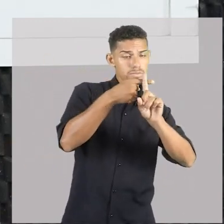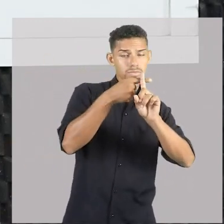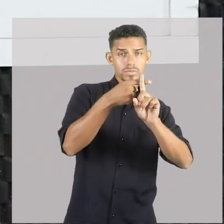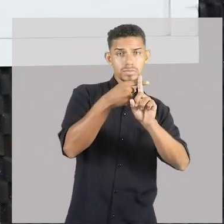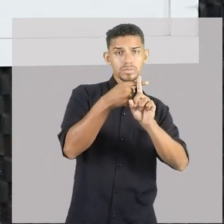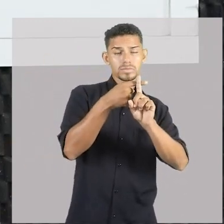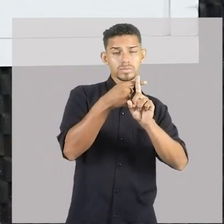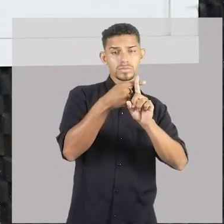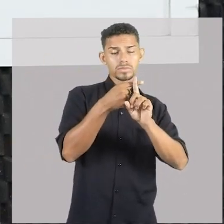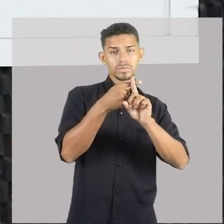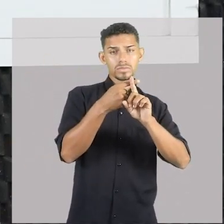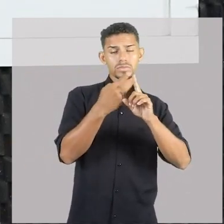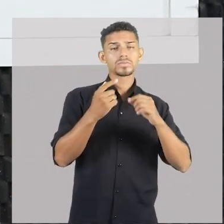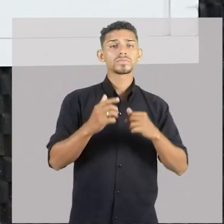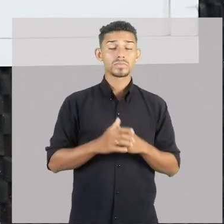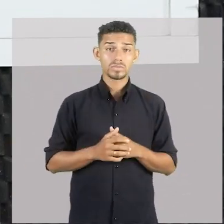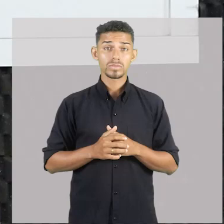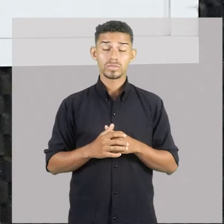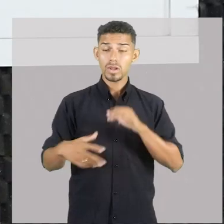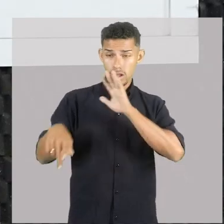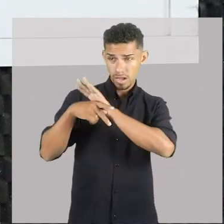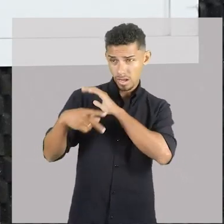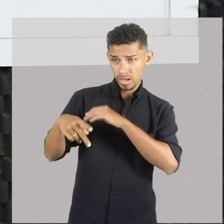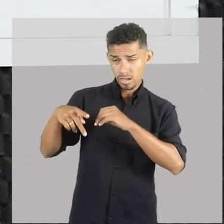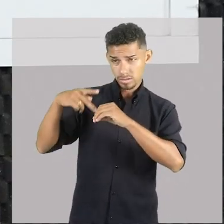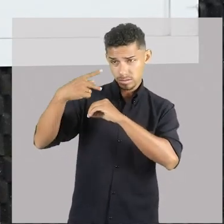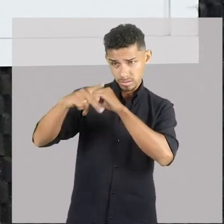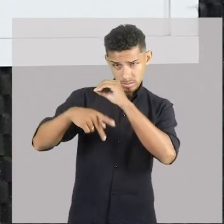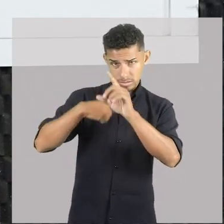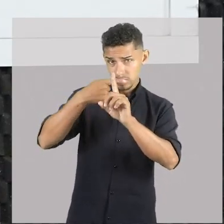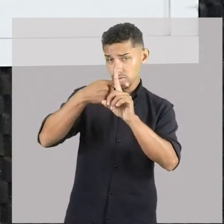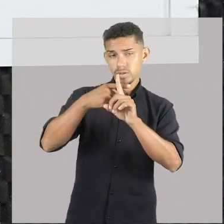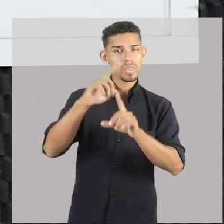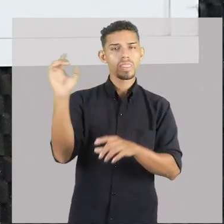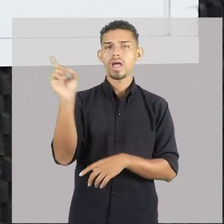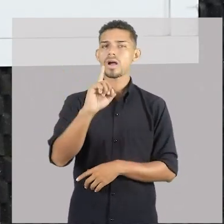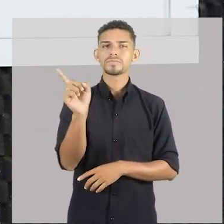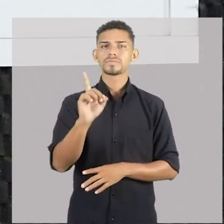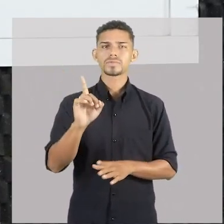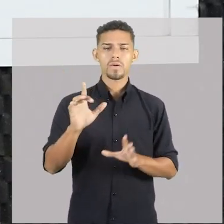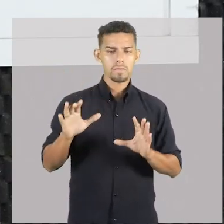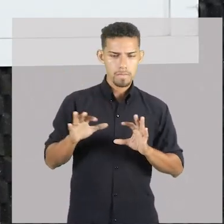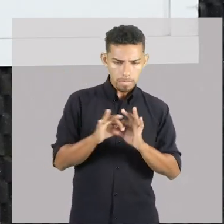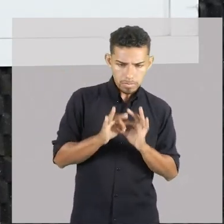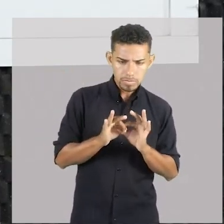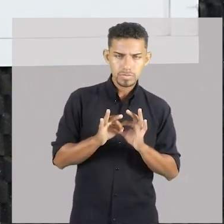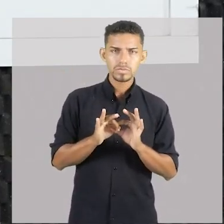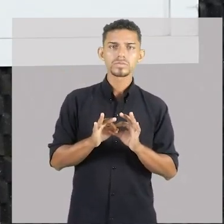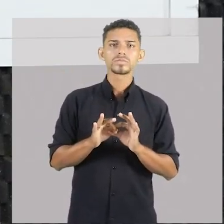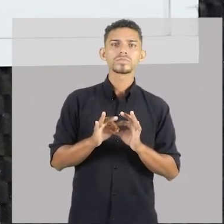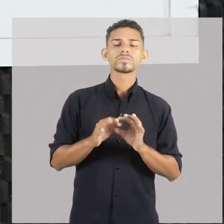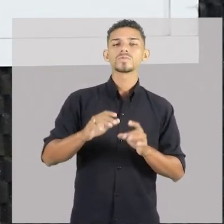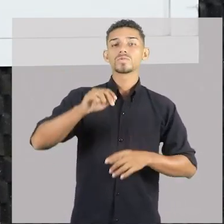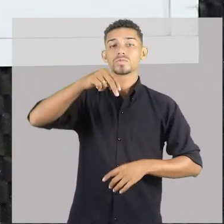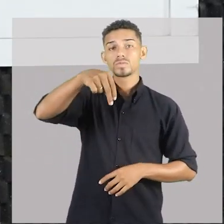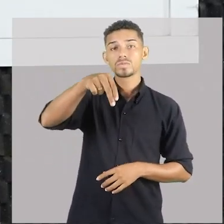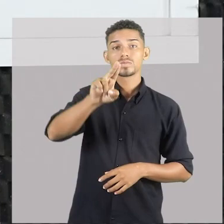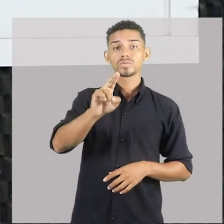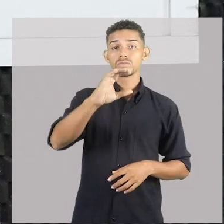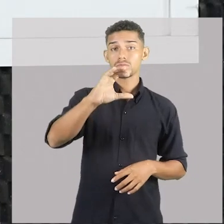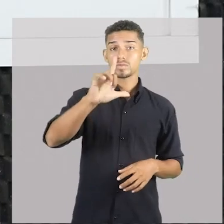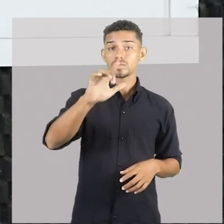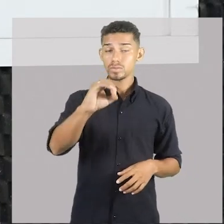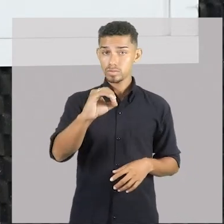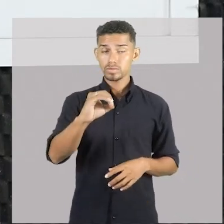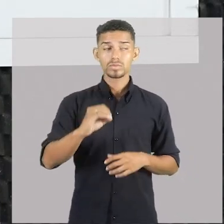cargas positivas são essas, Joad? São os prótons? Não, porque os prótons estão presos no núcleo. Então, que cargas são essas? São